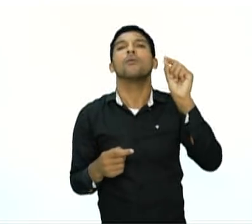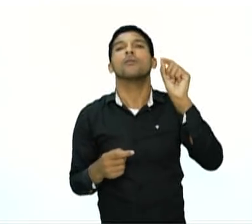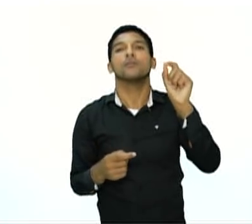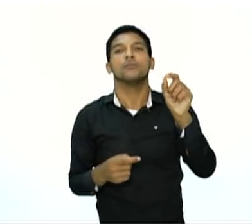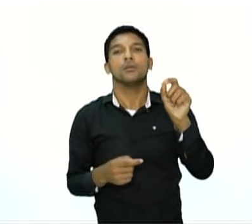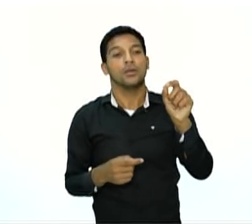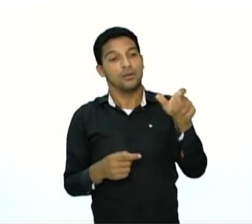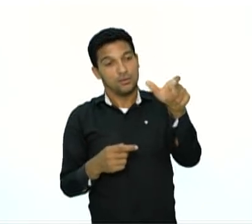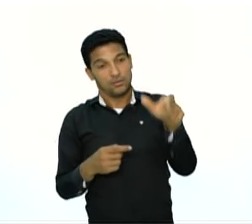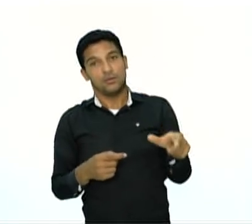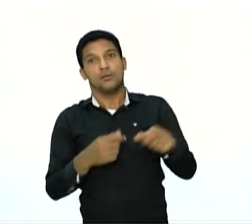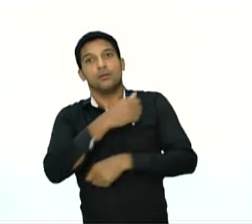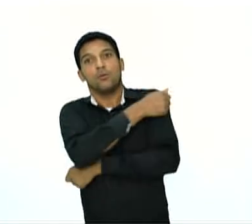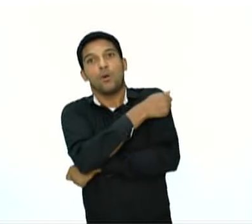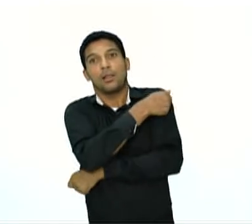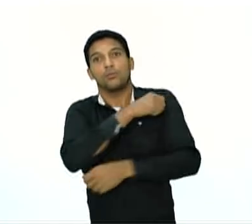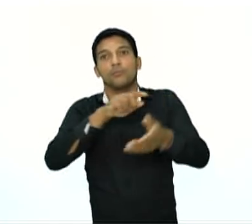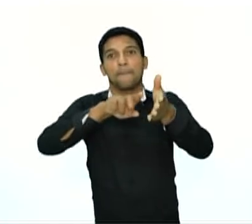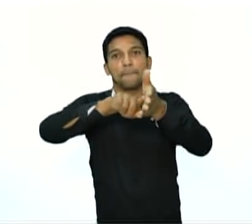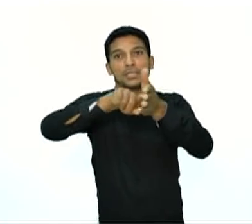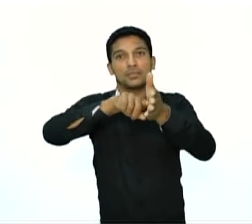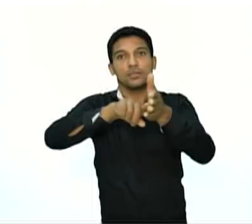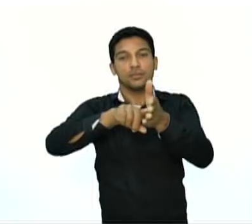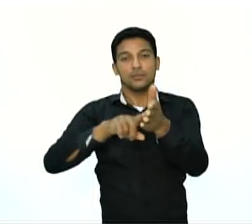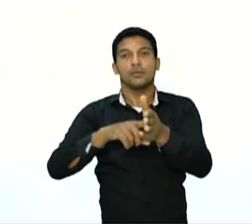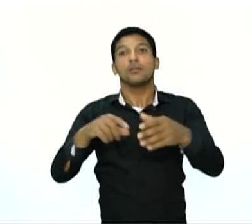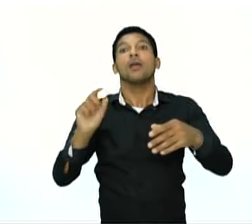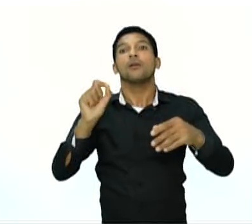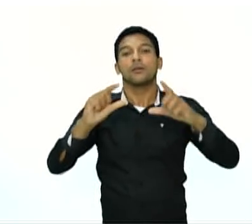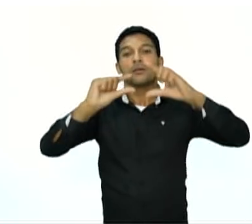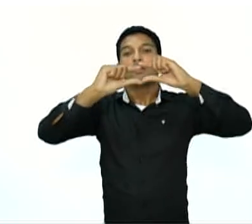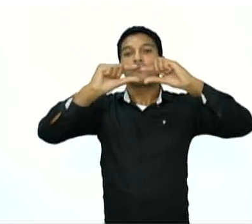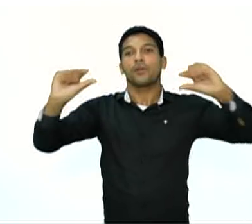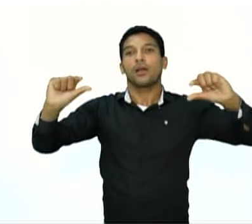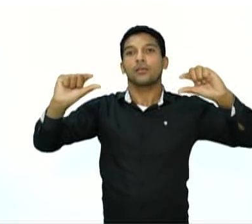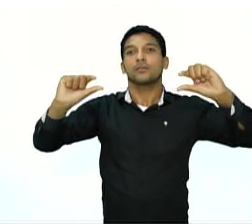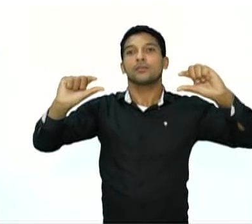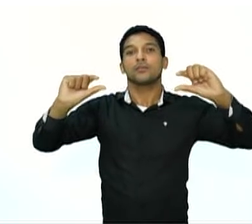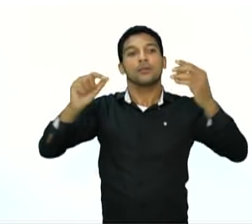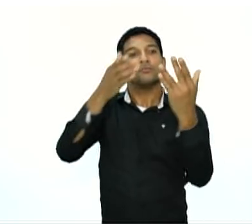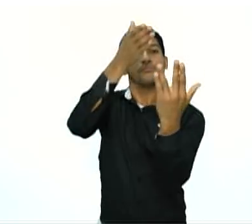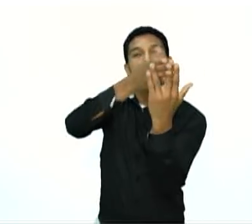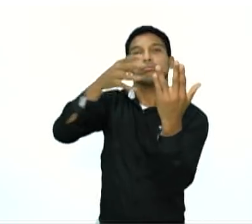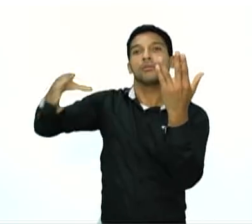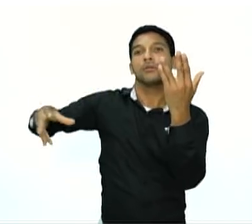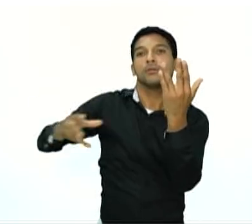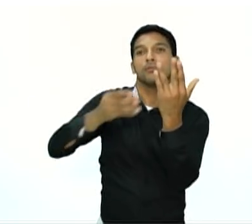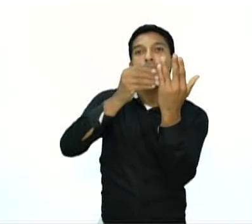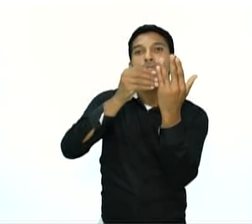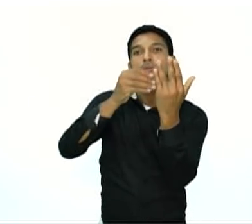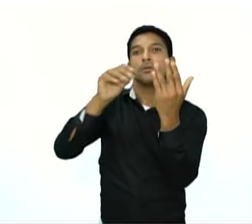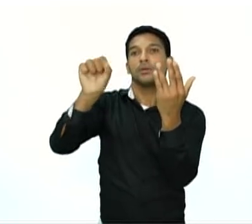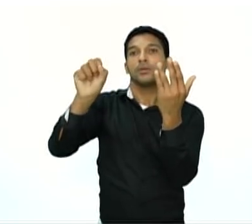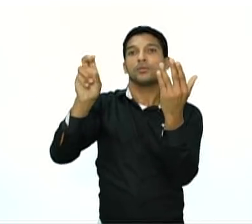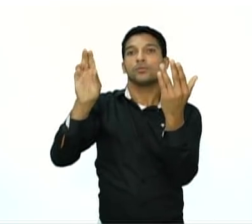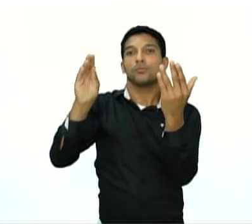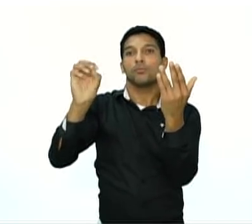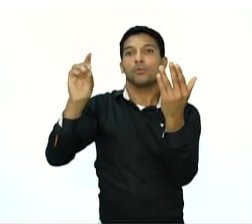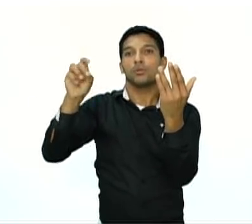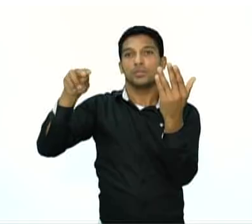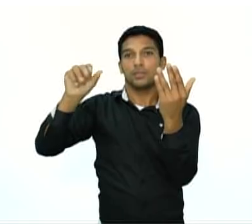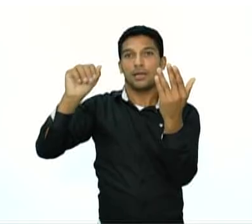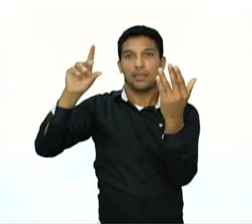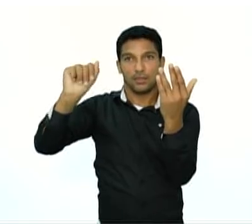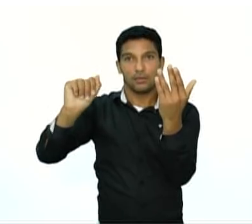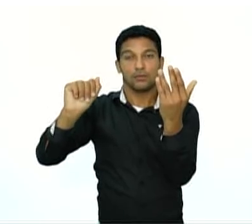oração subordinada. Sabemos que a oração subordinada introduz um sintagma nominal. O que é o sintagma nominal? Na aula